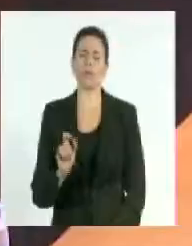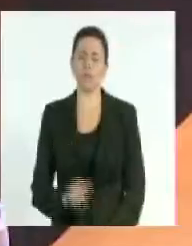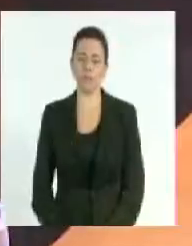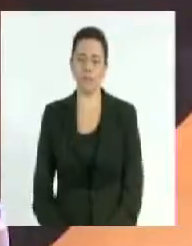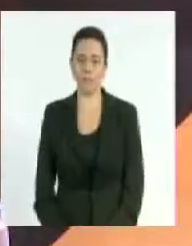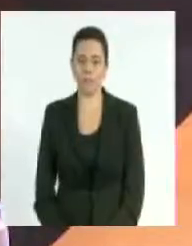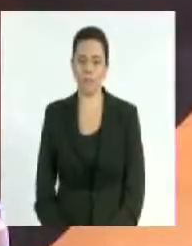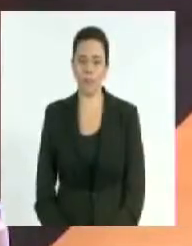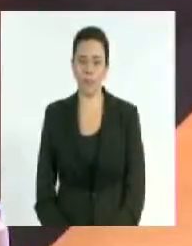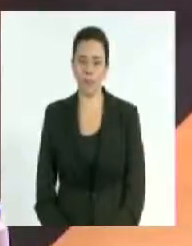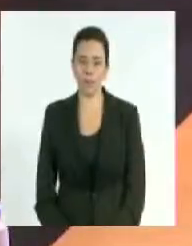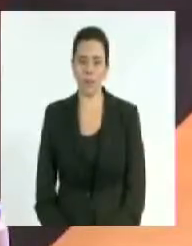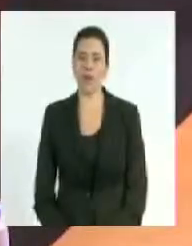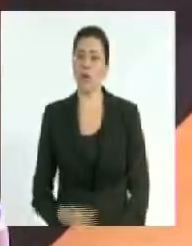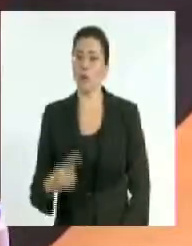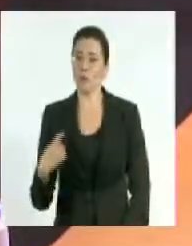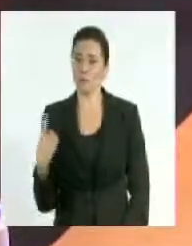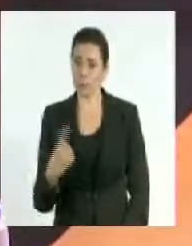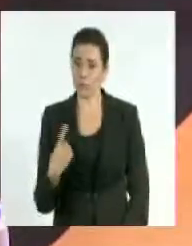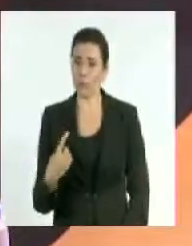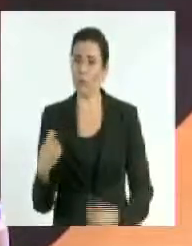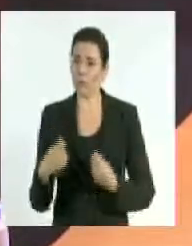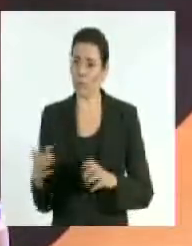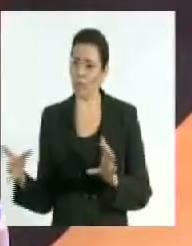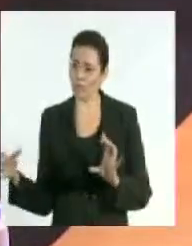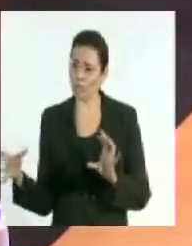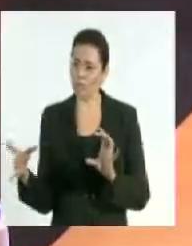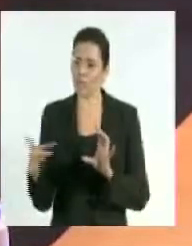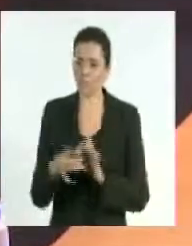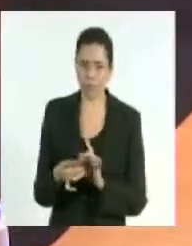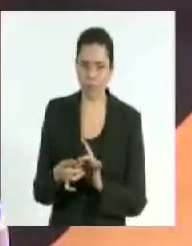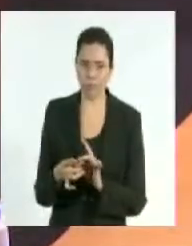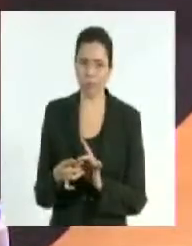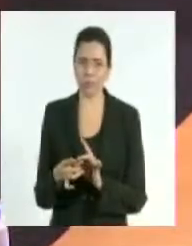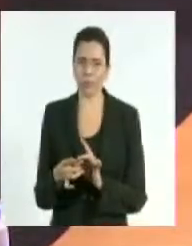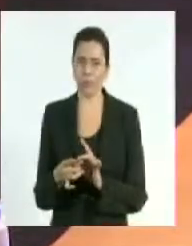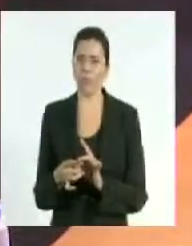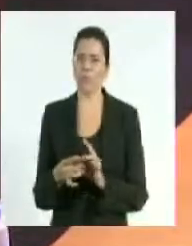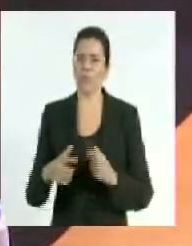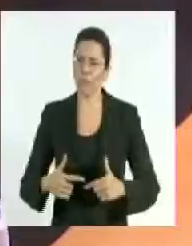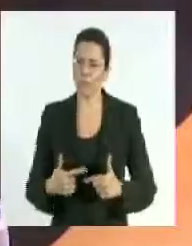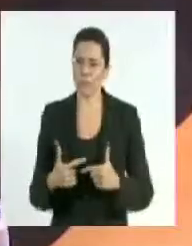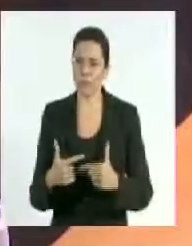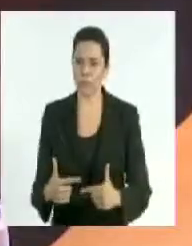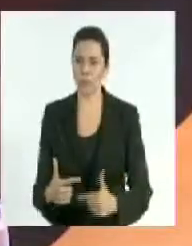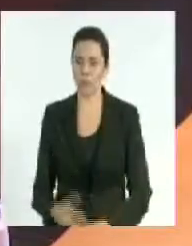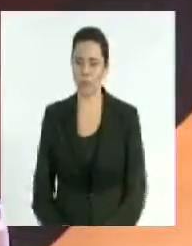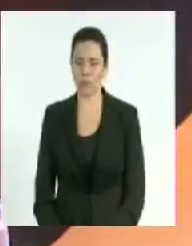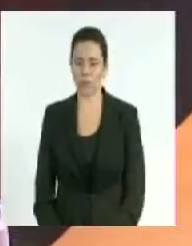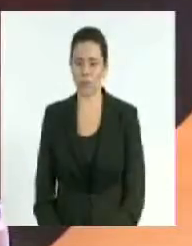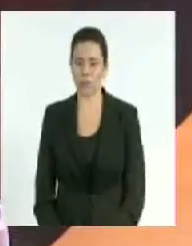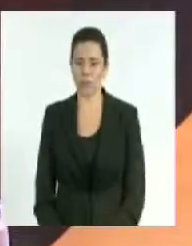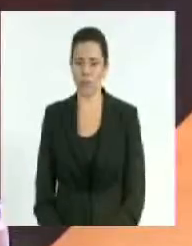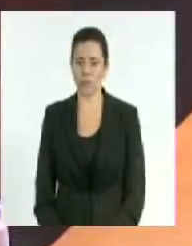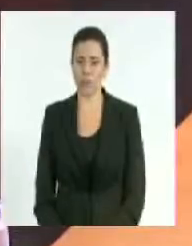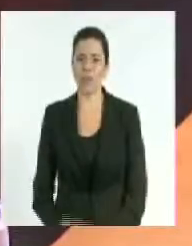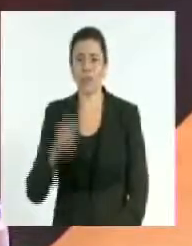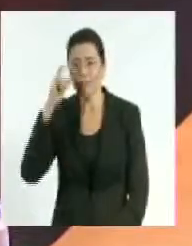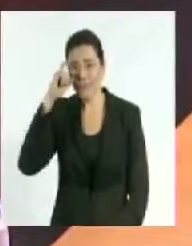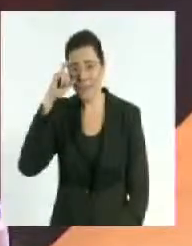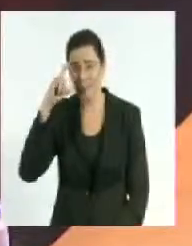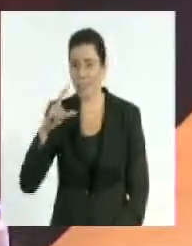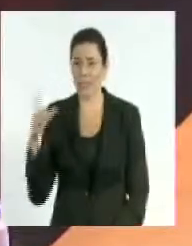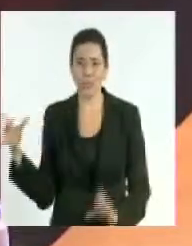nossas fronteiras partidárias, das nossas fronteiras de cores políticas, mas na verdade o interesse é coletivo de todos